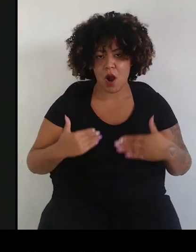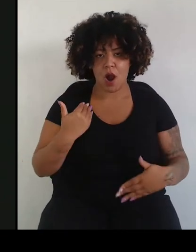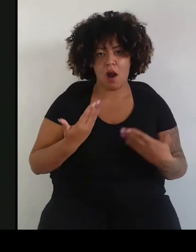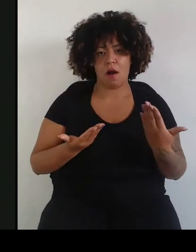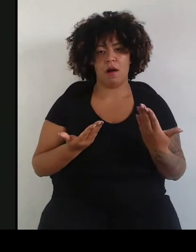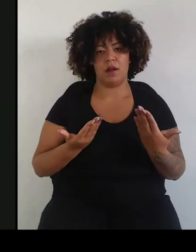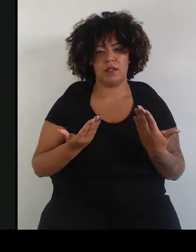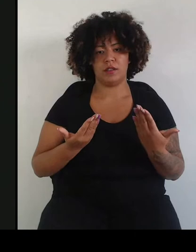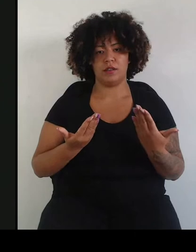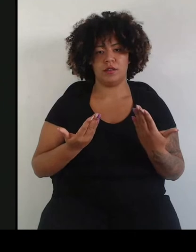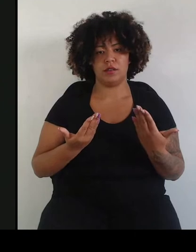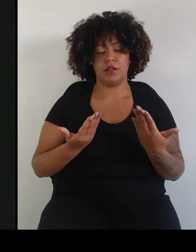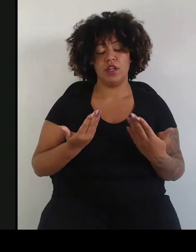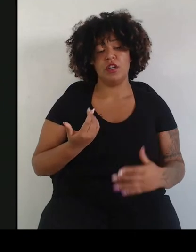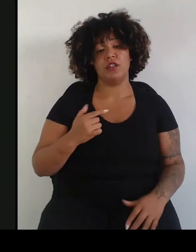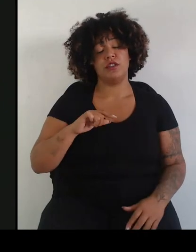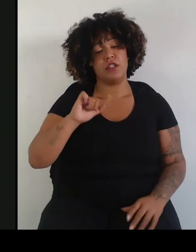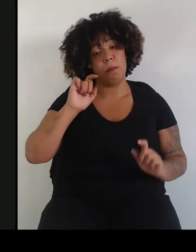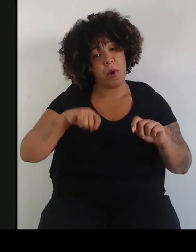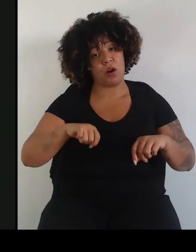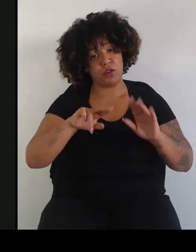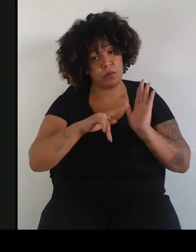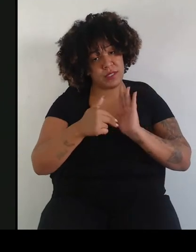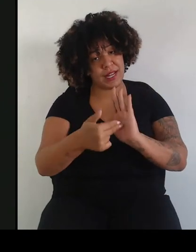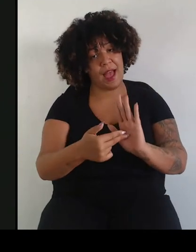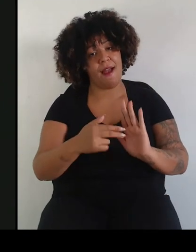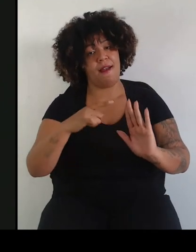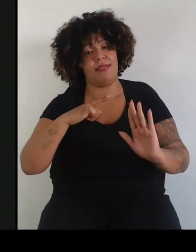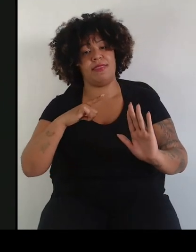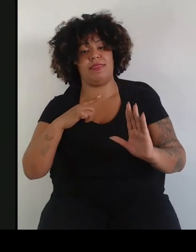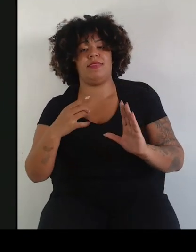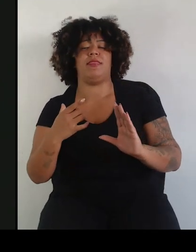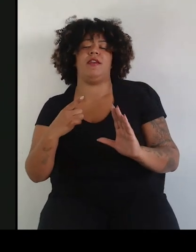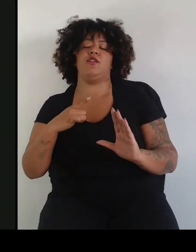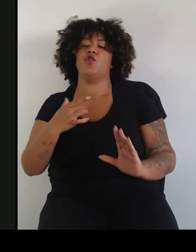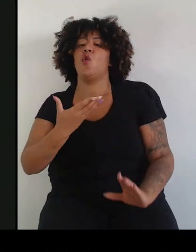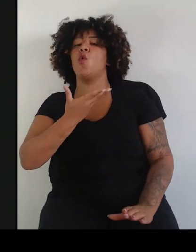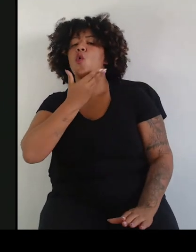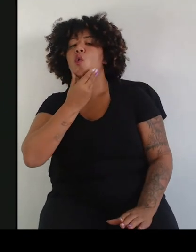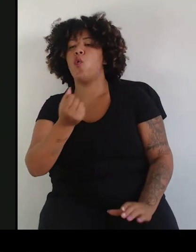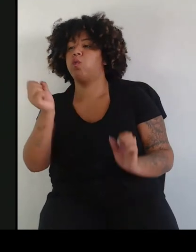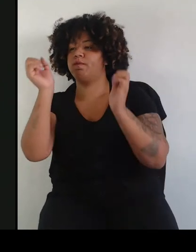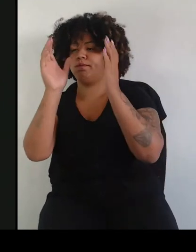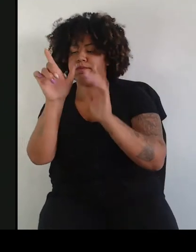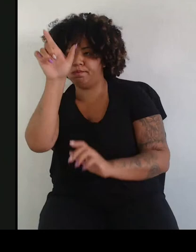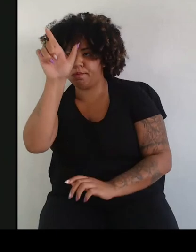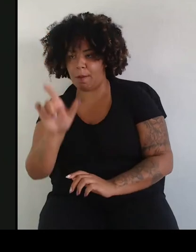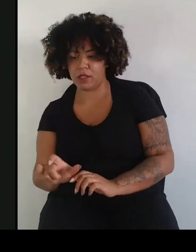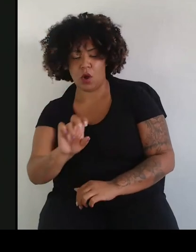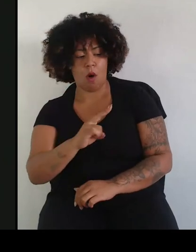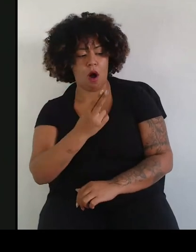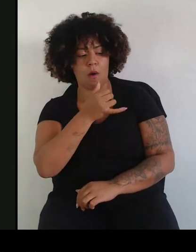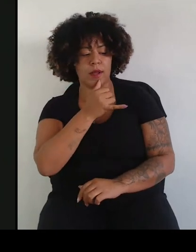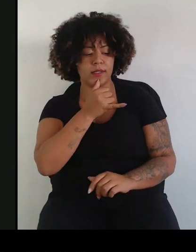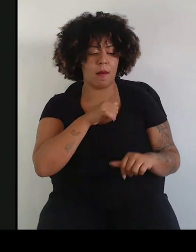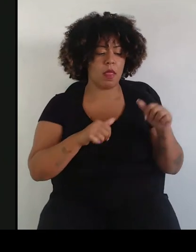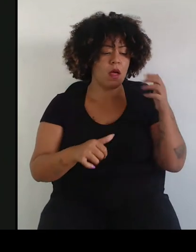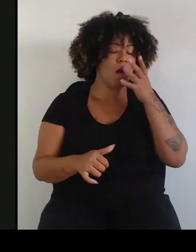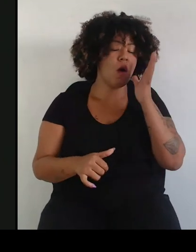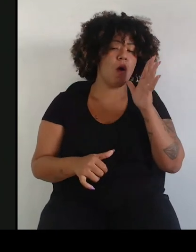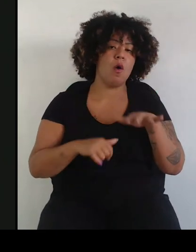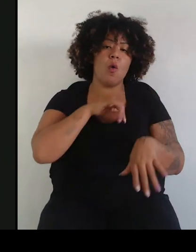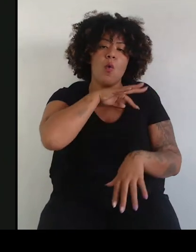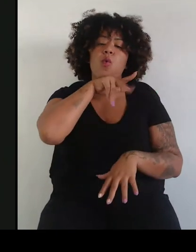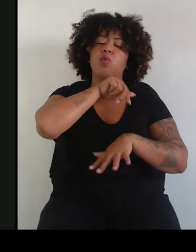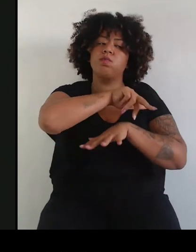ou de um outro animal né seria esse corpo de Despedaçado podemos ainda pensar